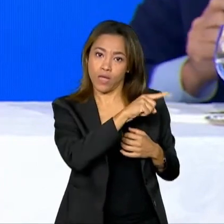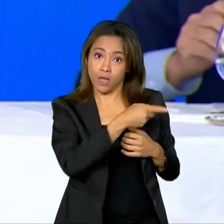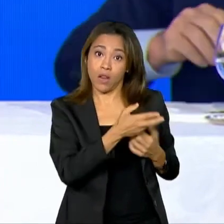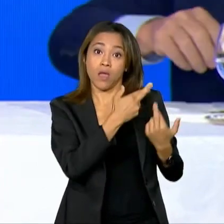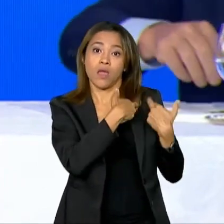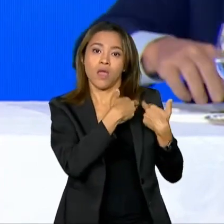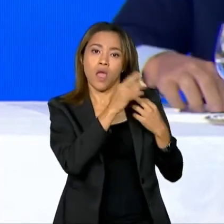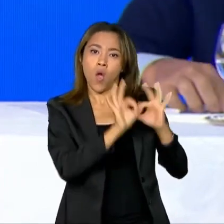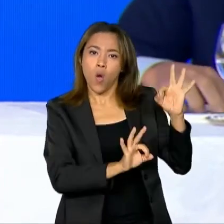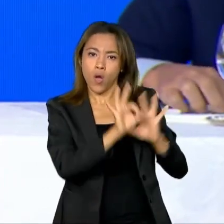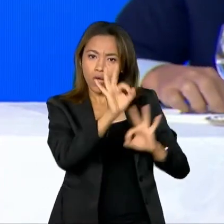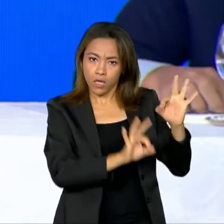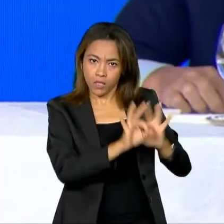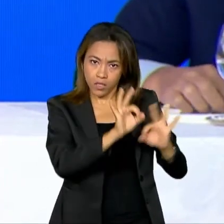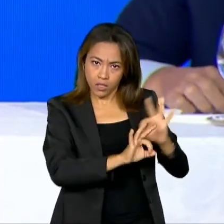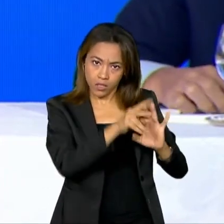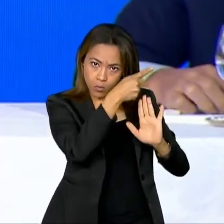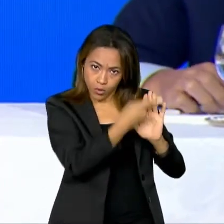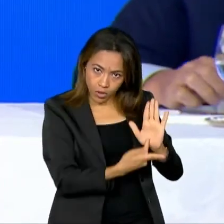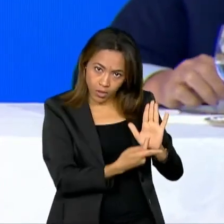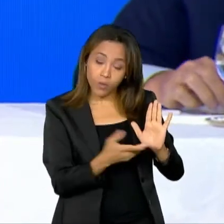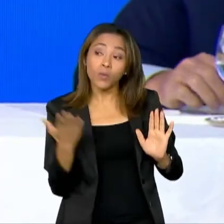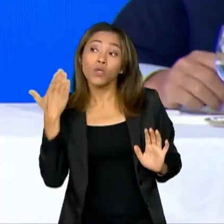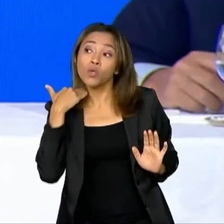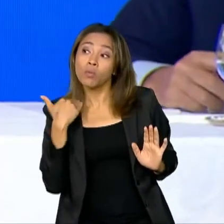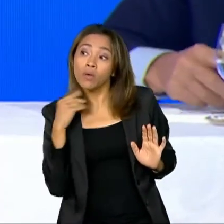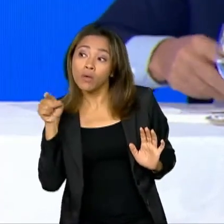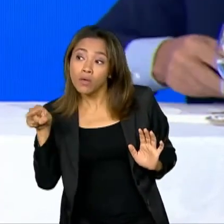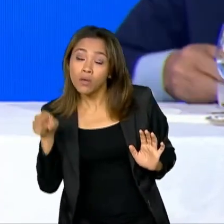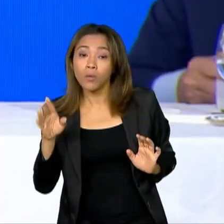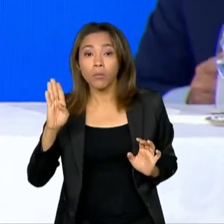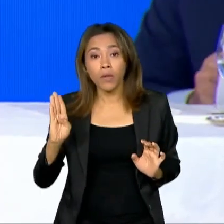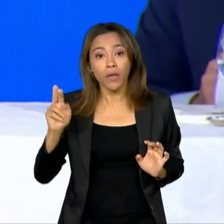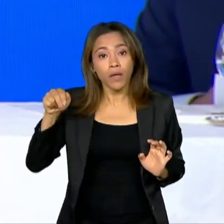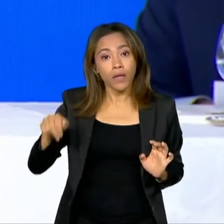projeto e o BNDES financia, ou seja, um